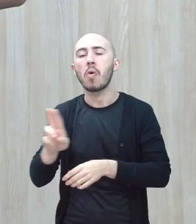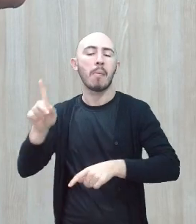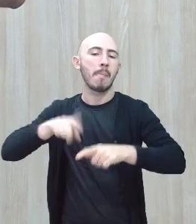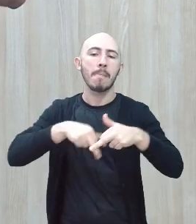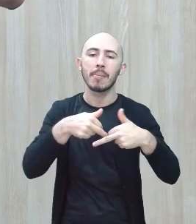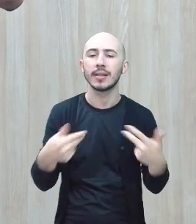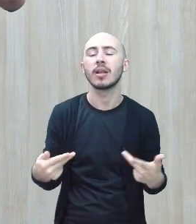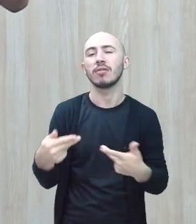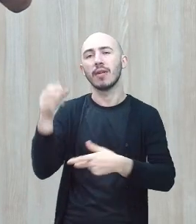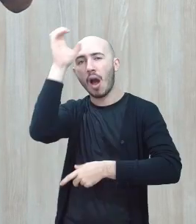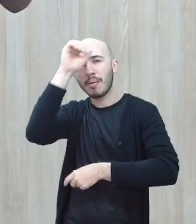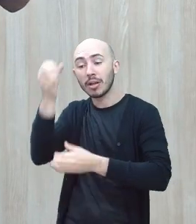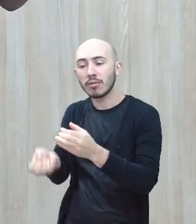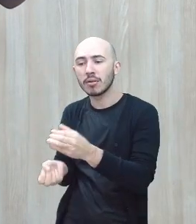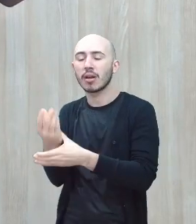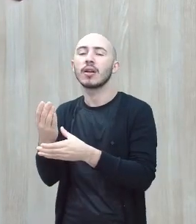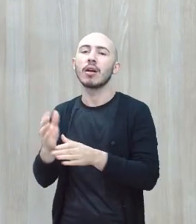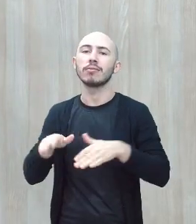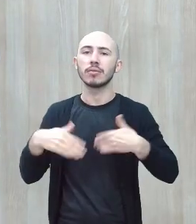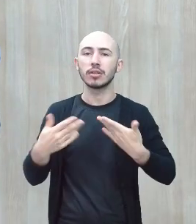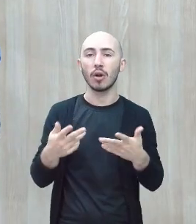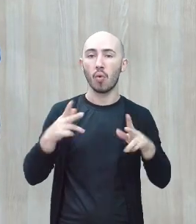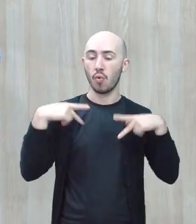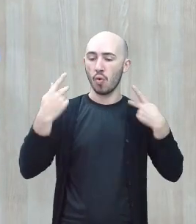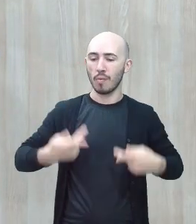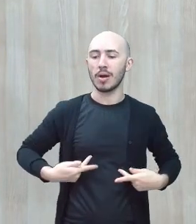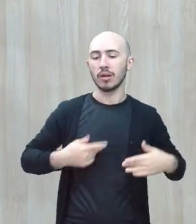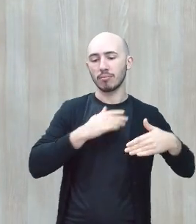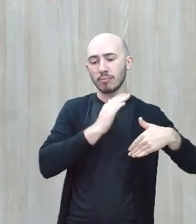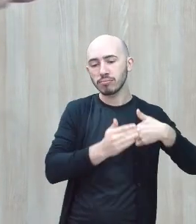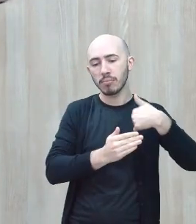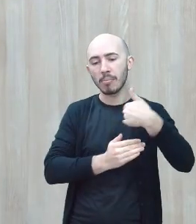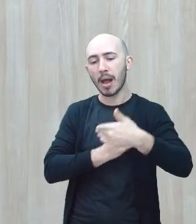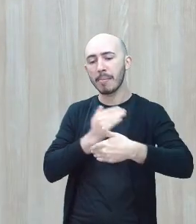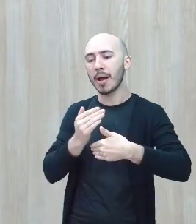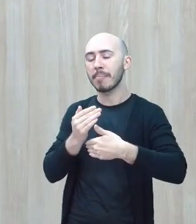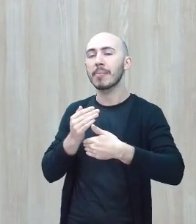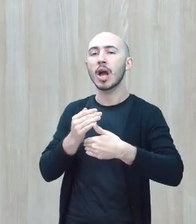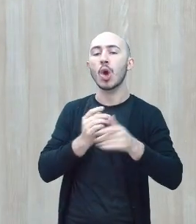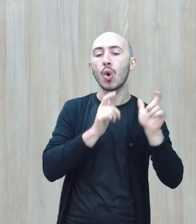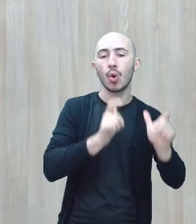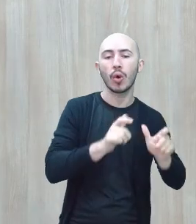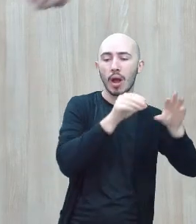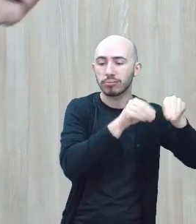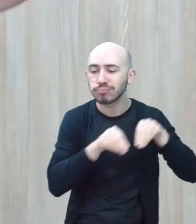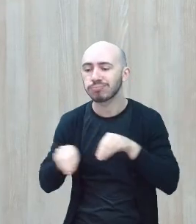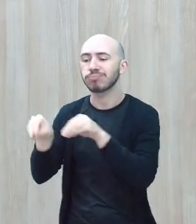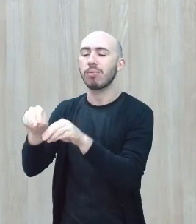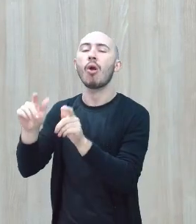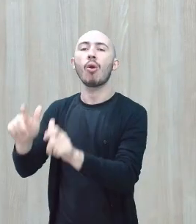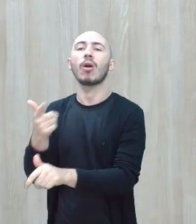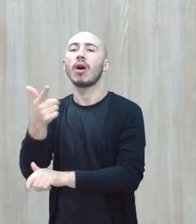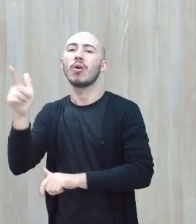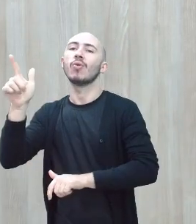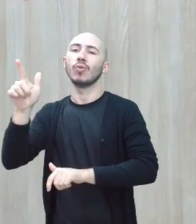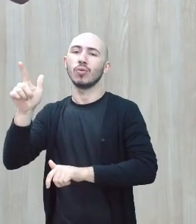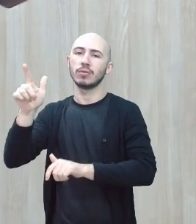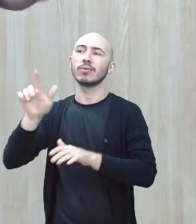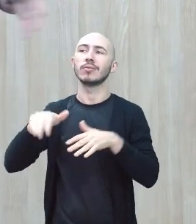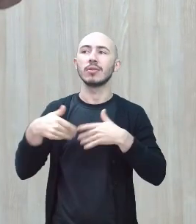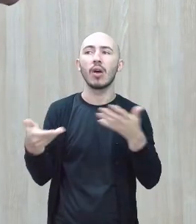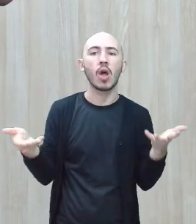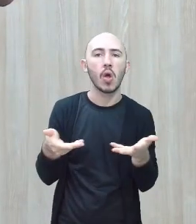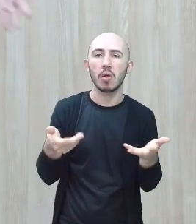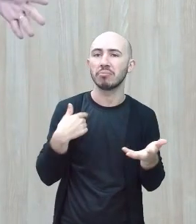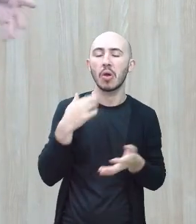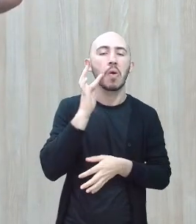Então, na medida em que o homem ia para um lugar e era nômade, e acabava com tudo que estava ali, e agora já não tem mais nem fruta, nem